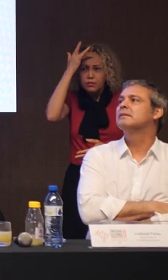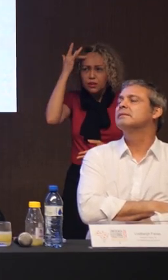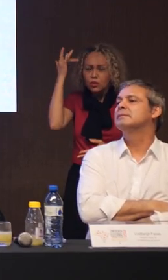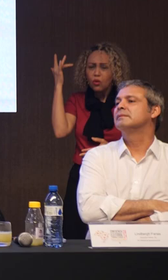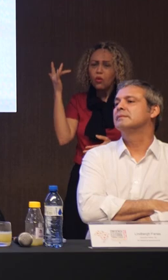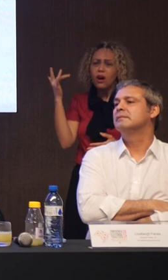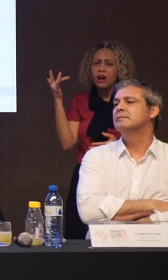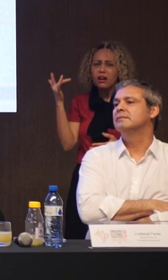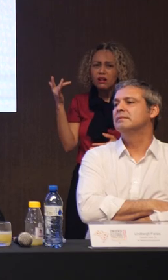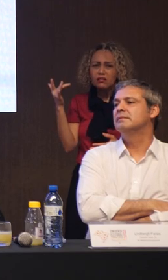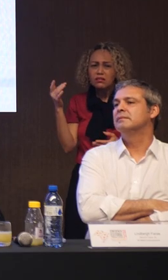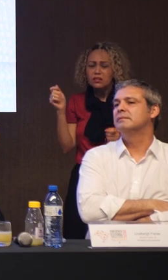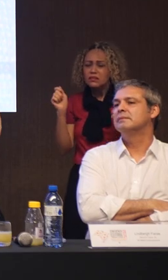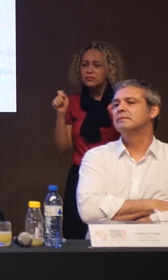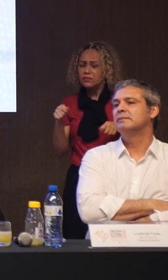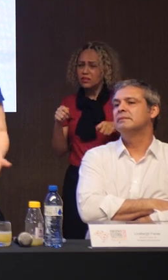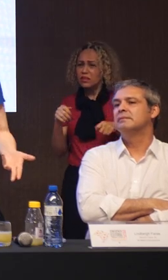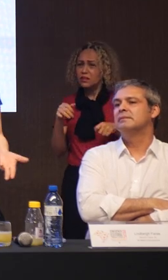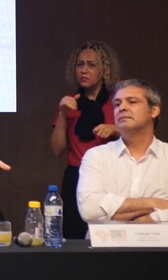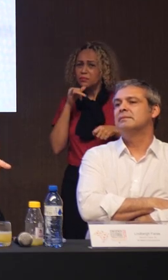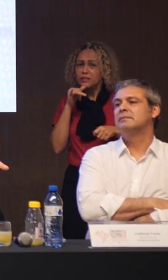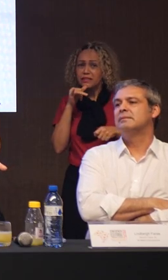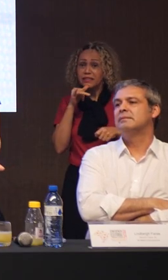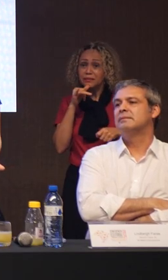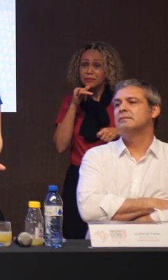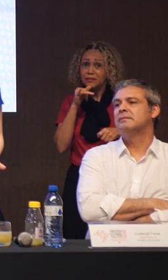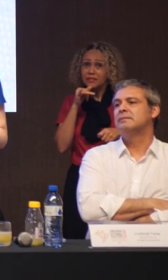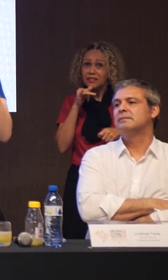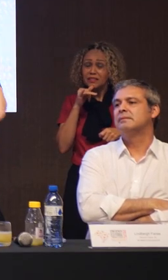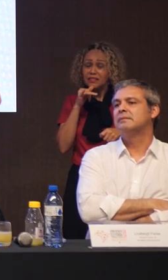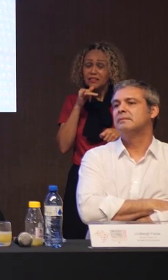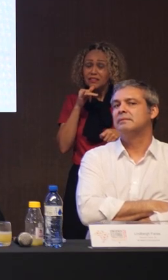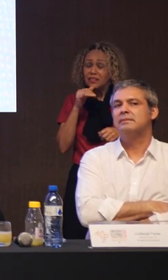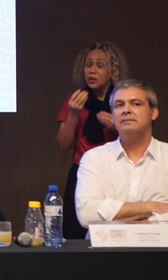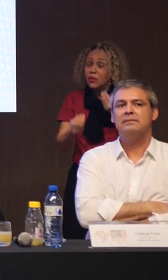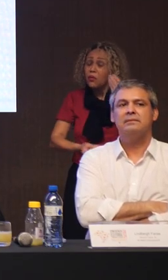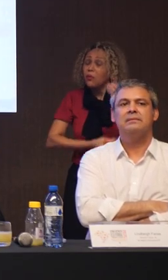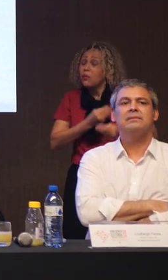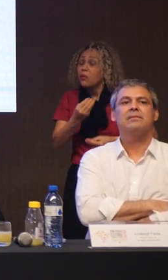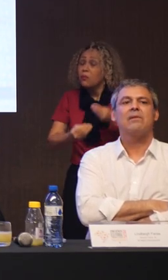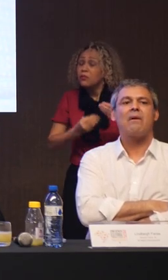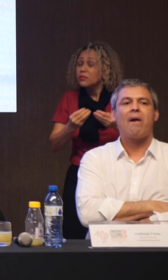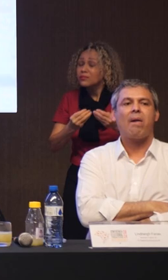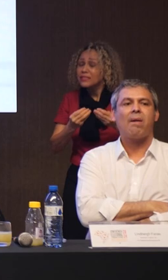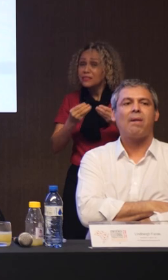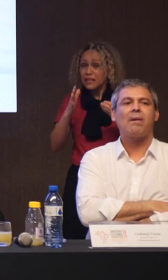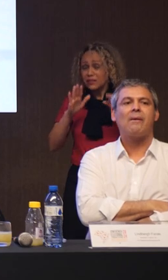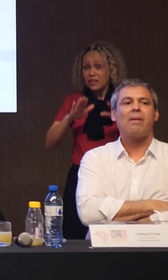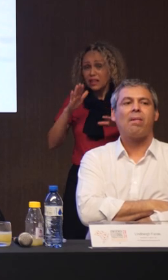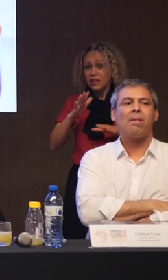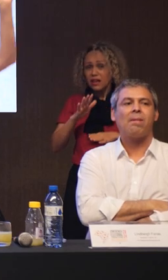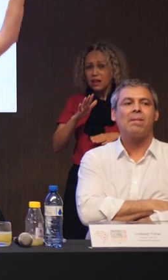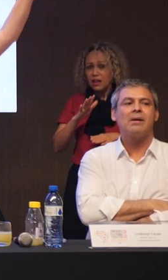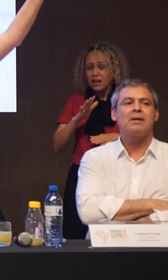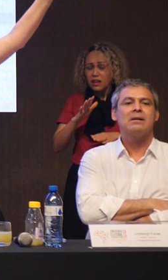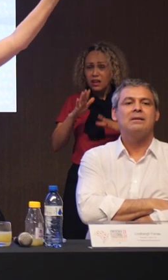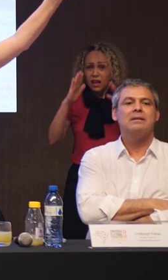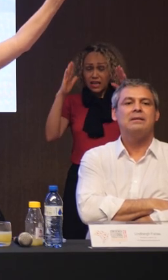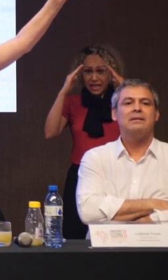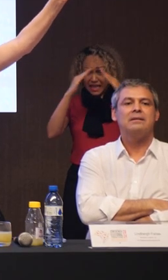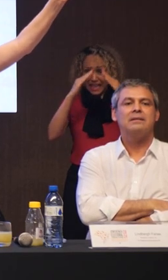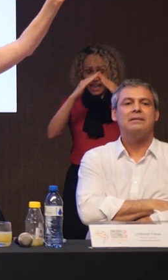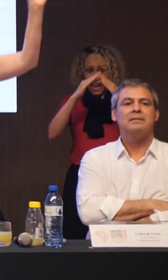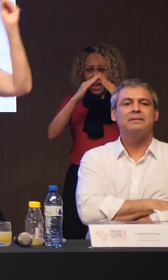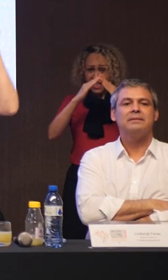levam muitas vezes a tragédias e crianças que ficam sozinhas em casa. Nós temos que ter um projeto colado ao do presidente Lula. Quando Lula fala